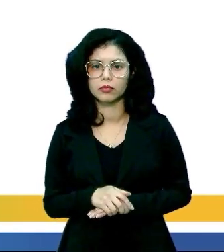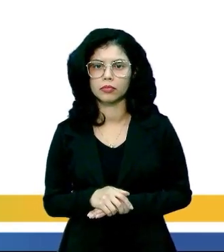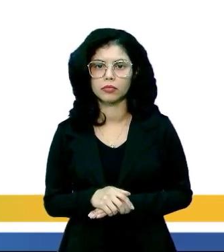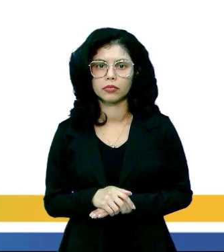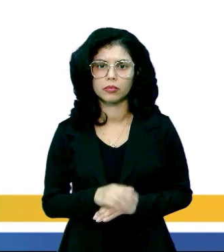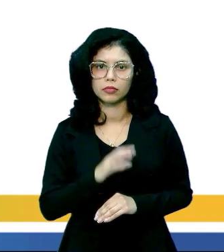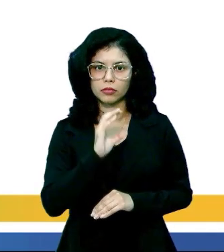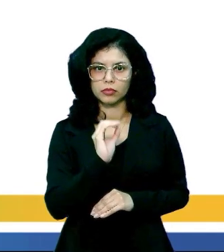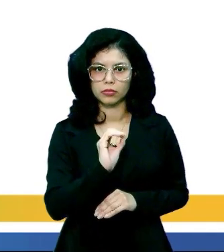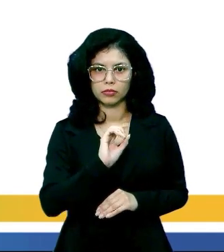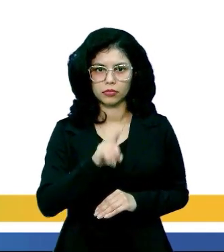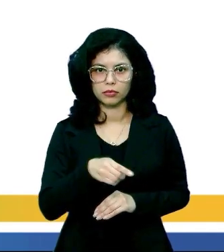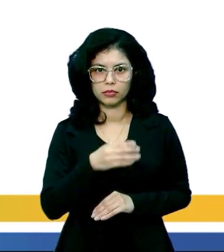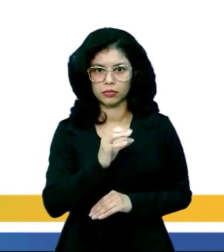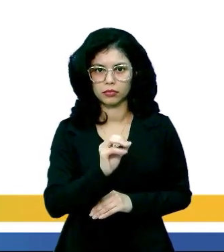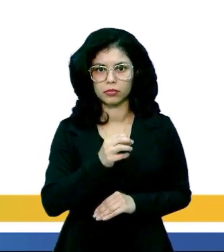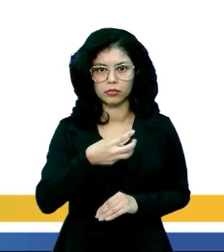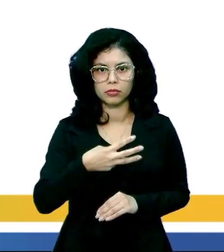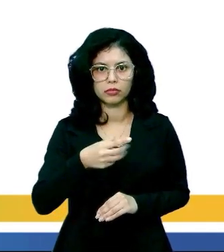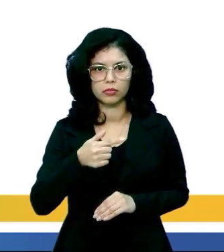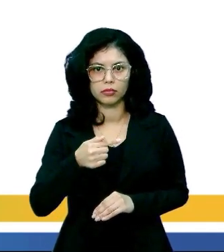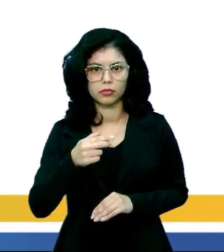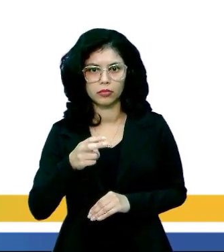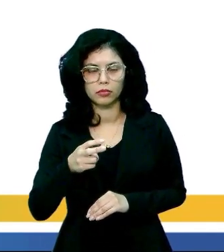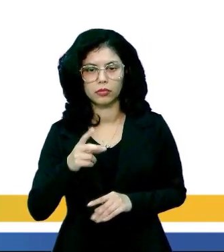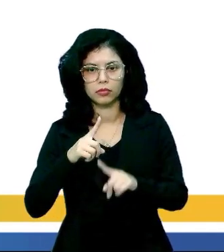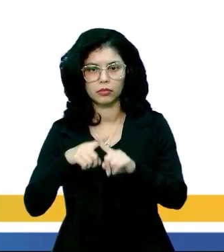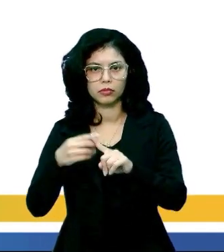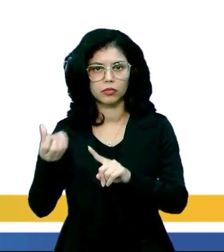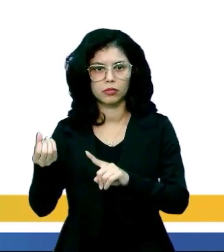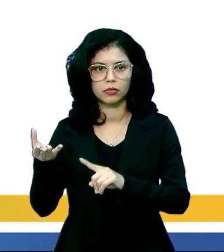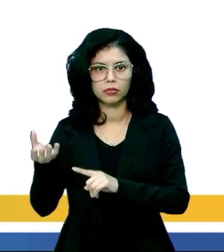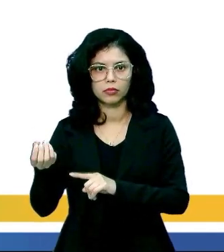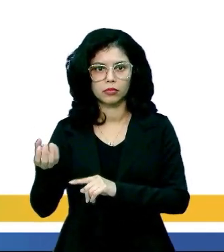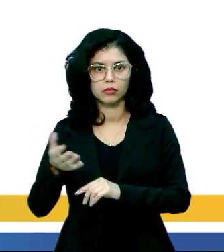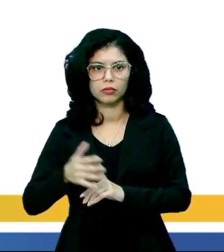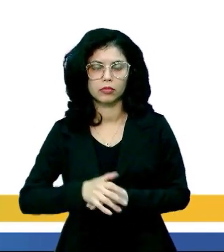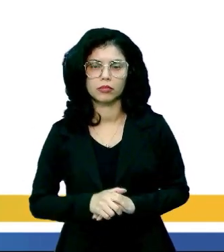X, então, nós temos aí